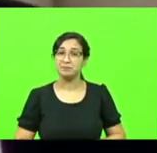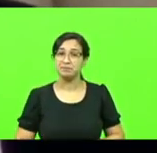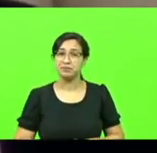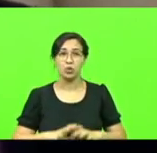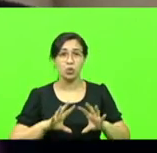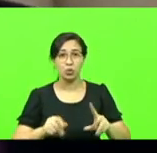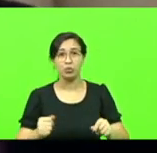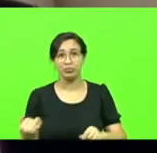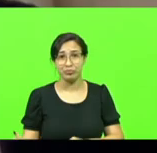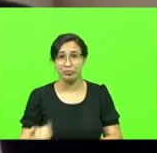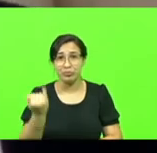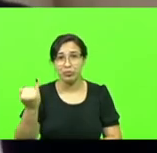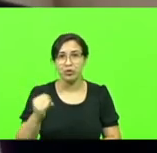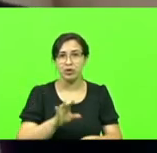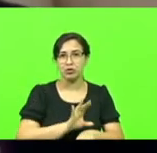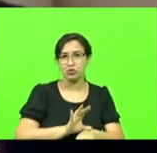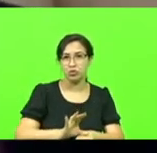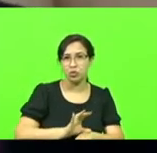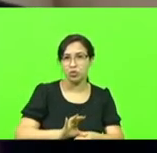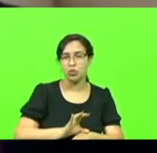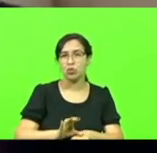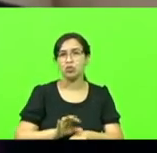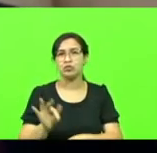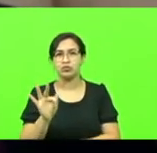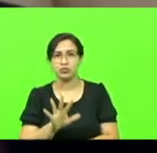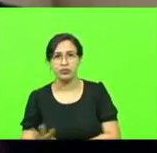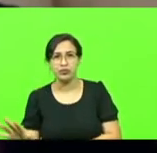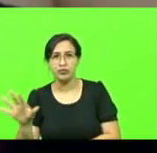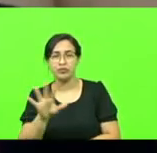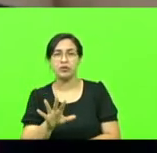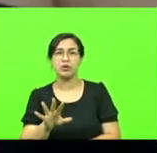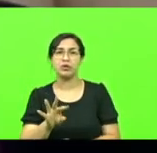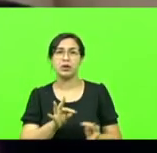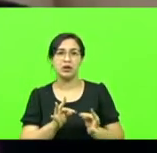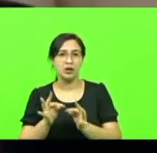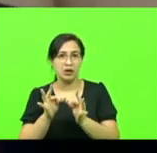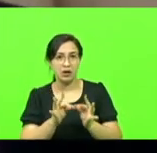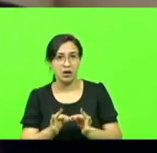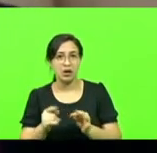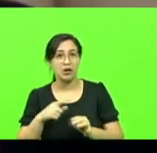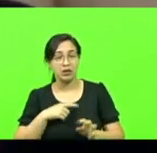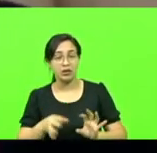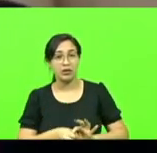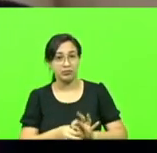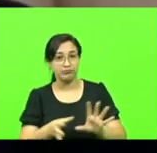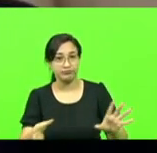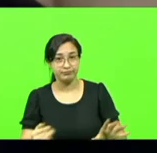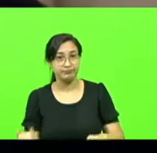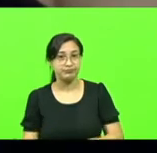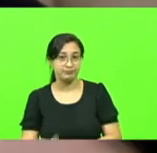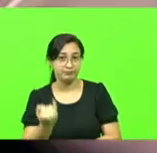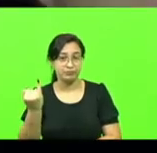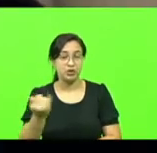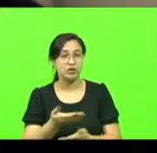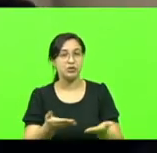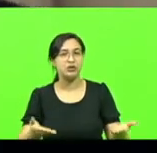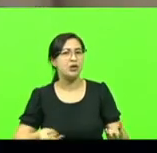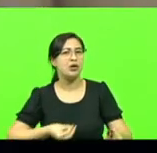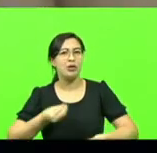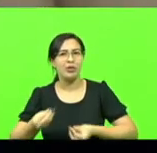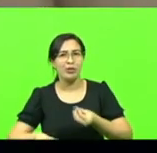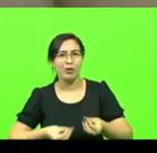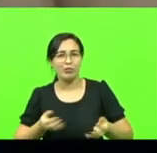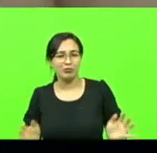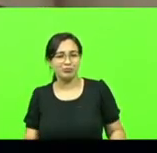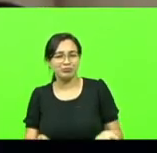importante. Os cursos que a federação disponibiliza são importantes e deixam eles, né, estimulados